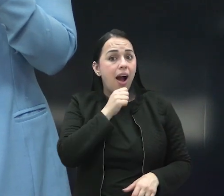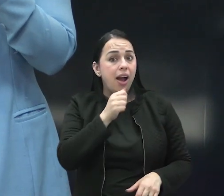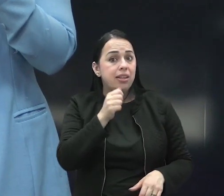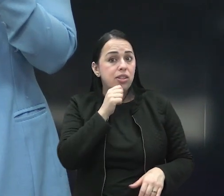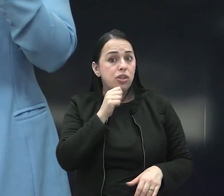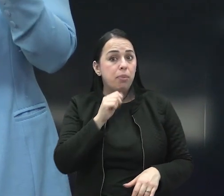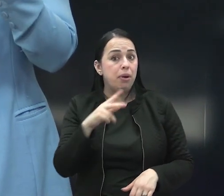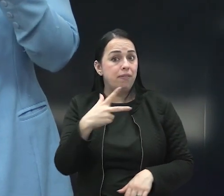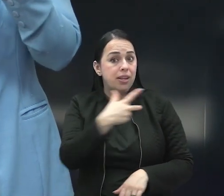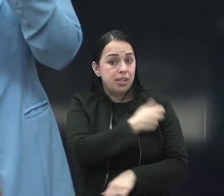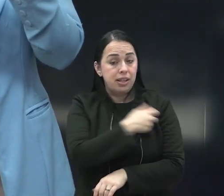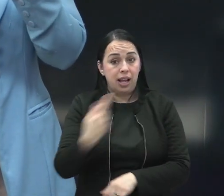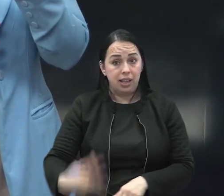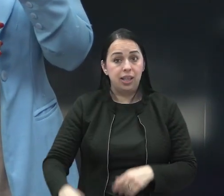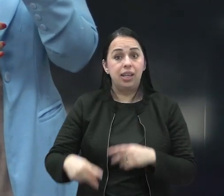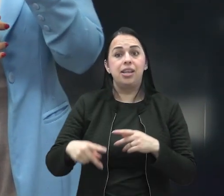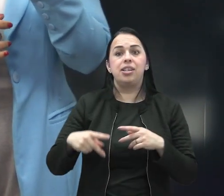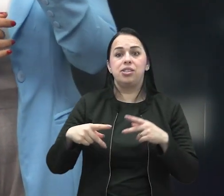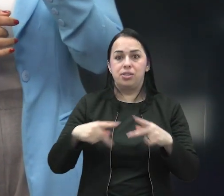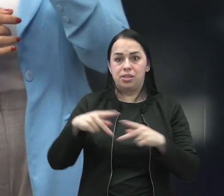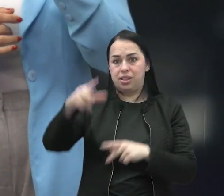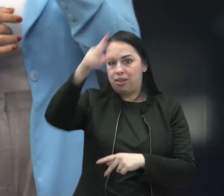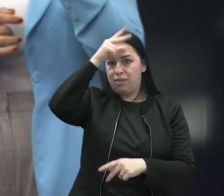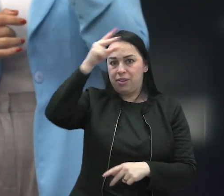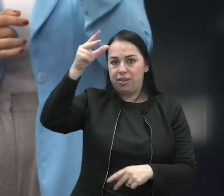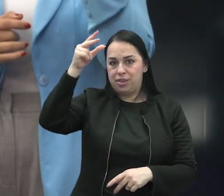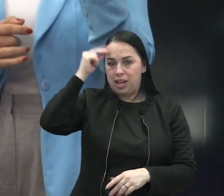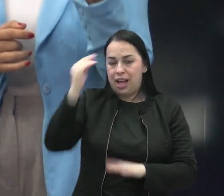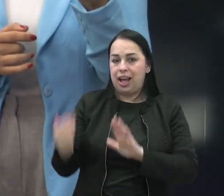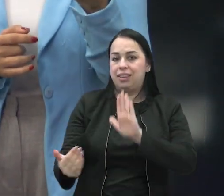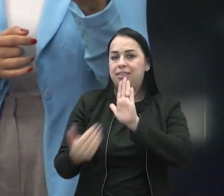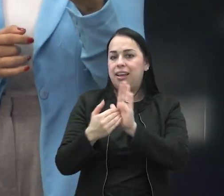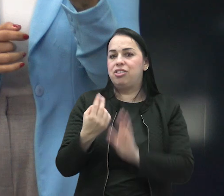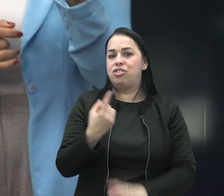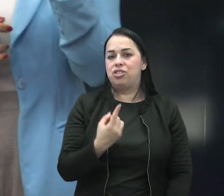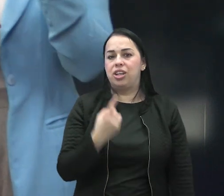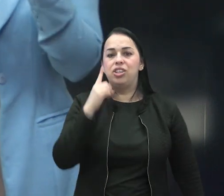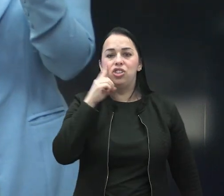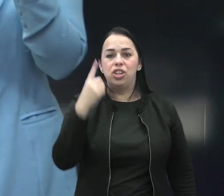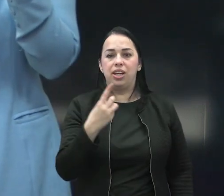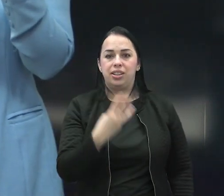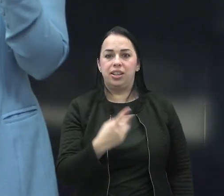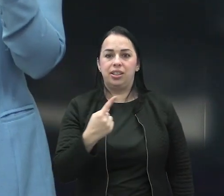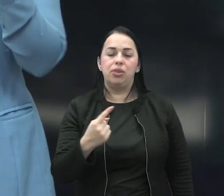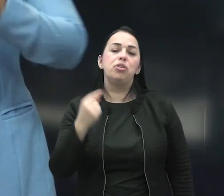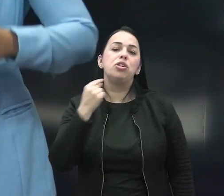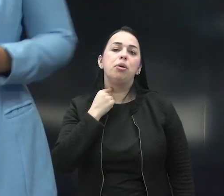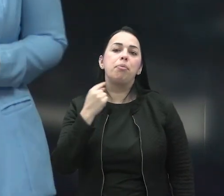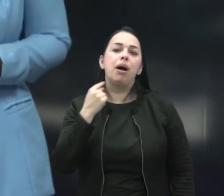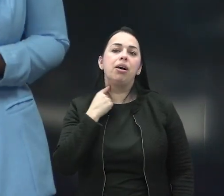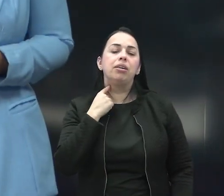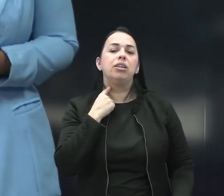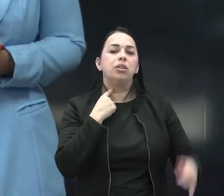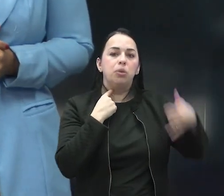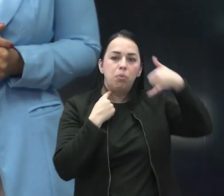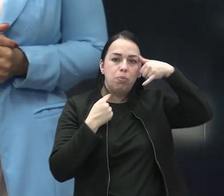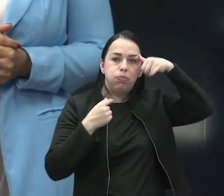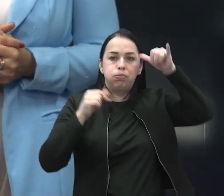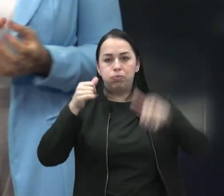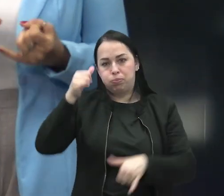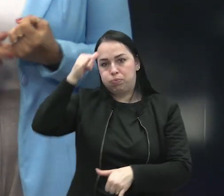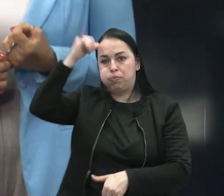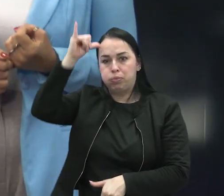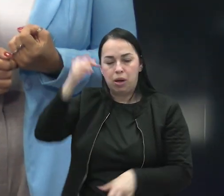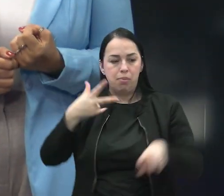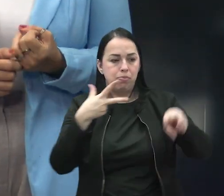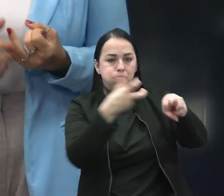sobre vacinas, a Prefeitura aqui de São José realiza até o dia 31 de maio a campanha para imunizar rebanhos contra